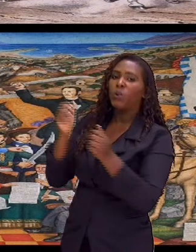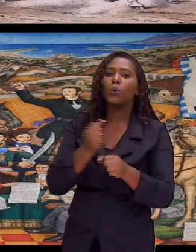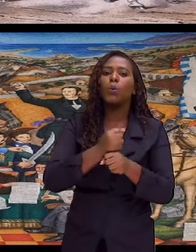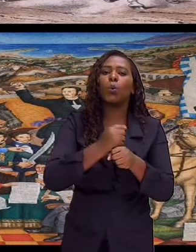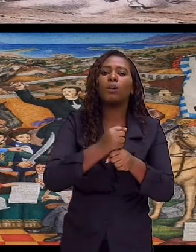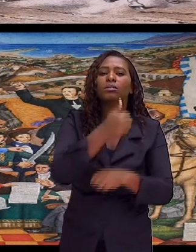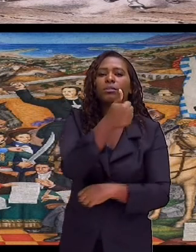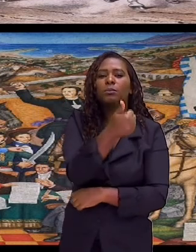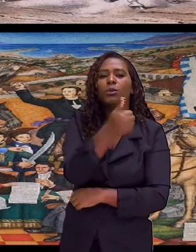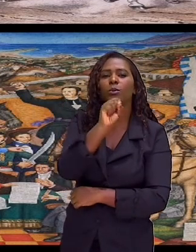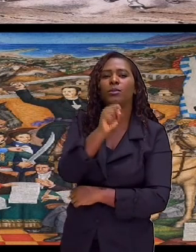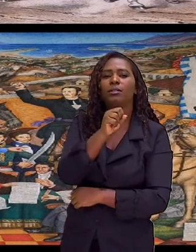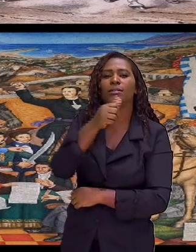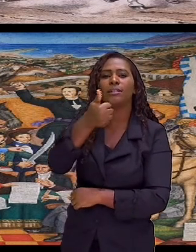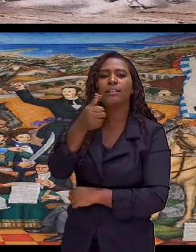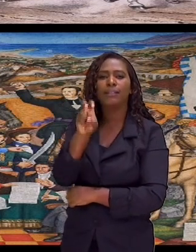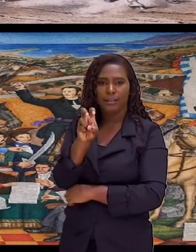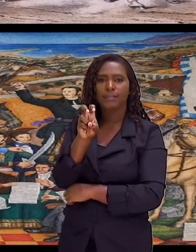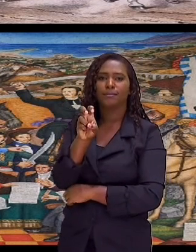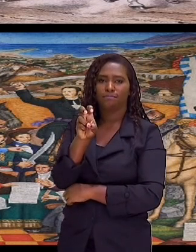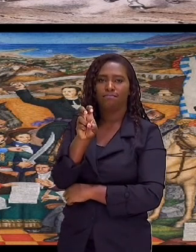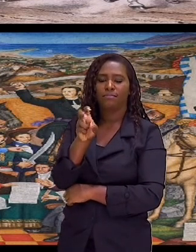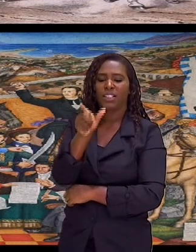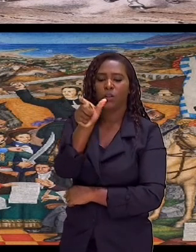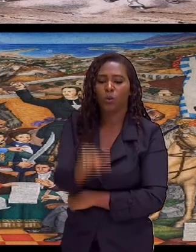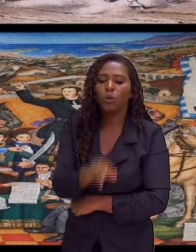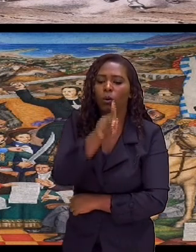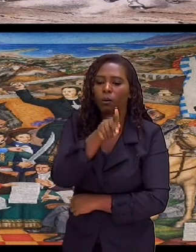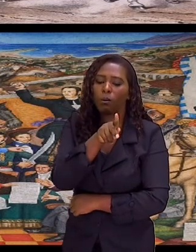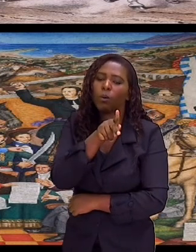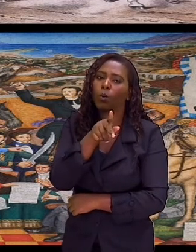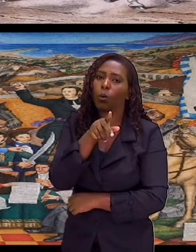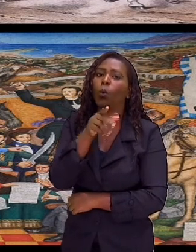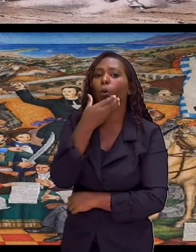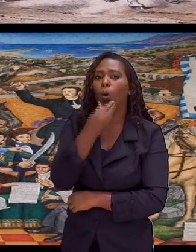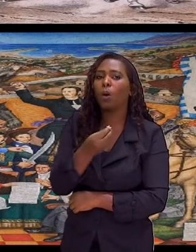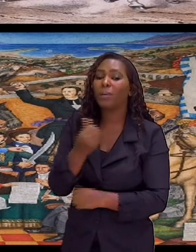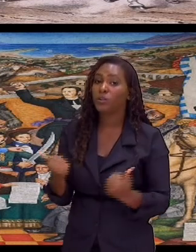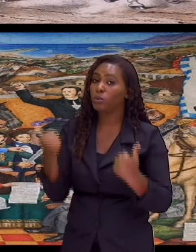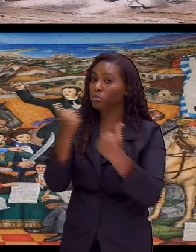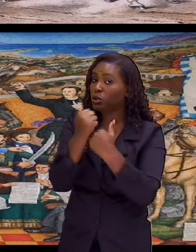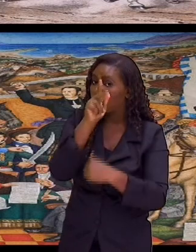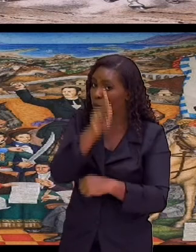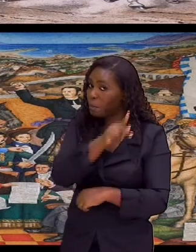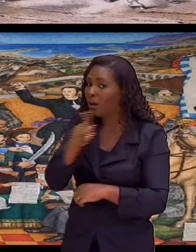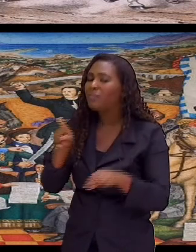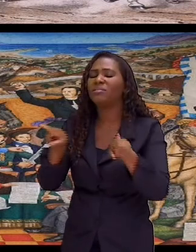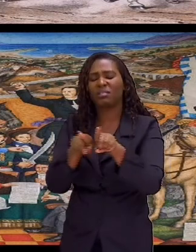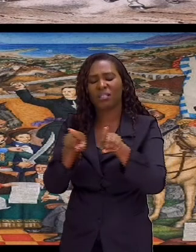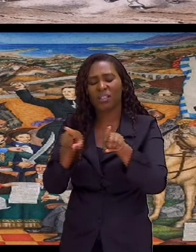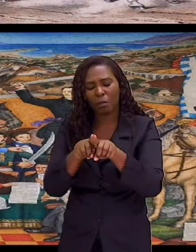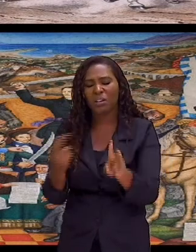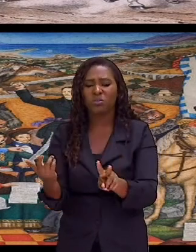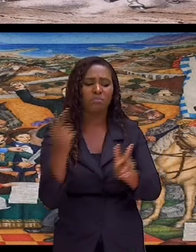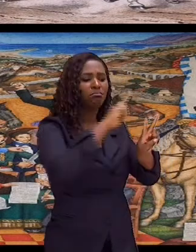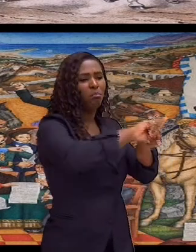depois que Morelos foi preso e fuzilado, as rebeliões populares foram aniquiladas pelos